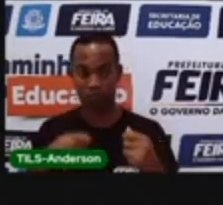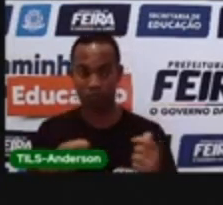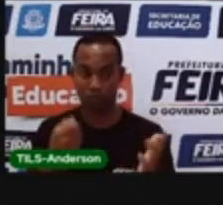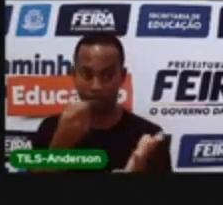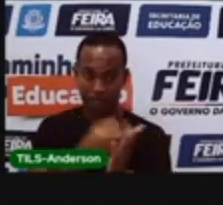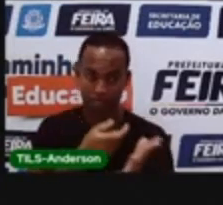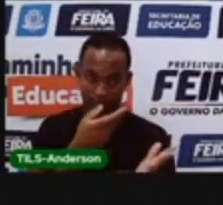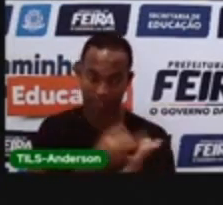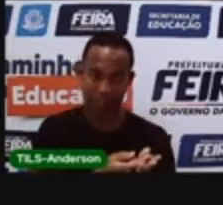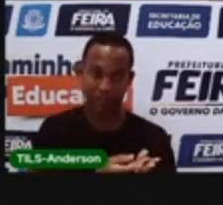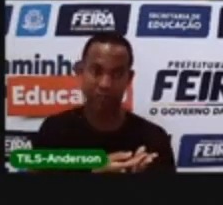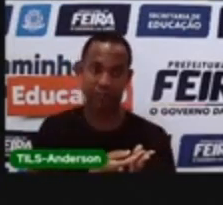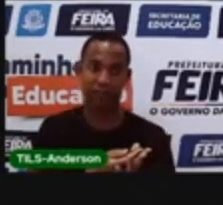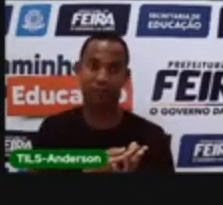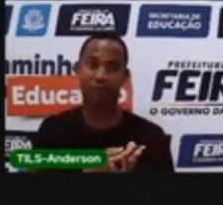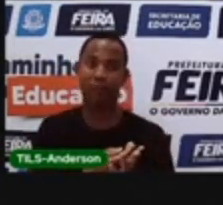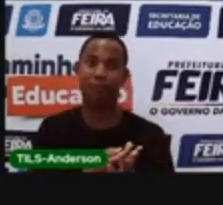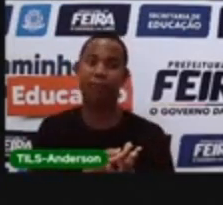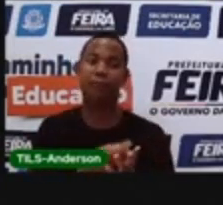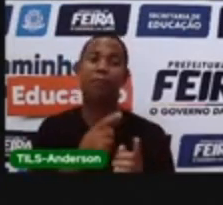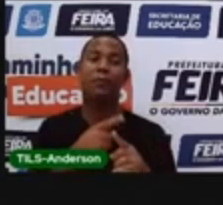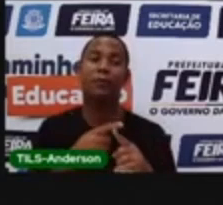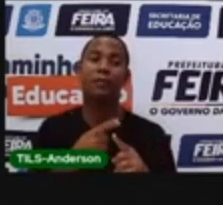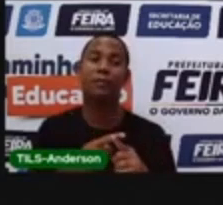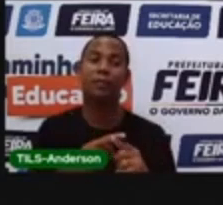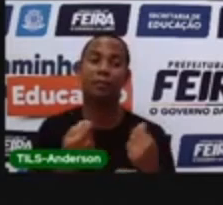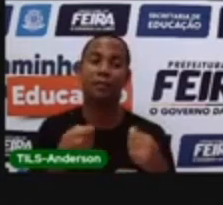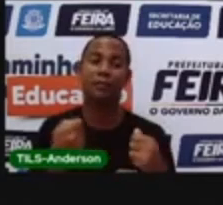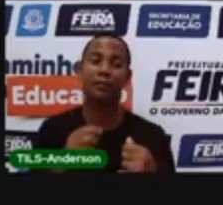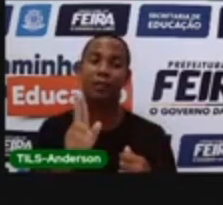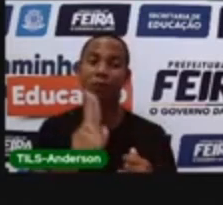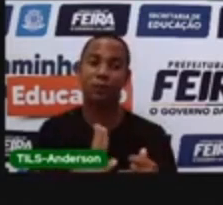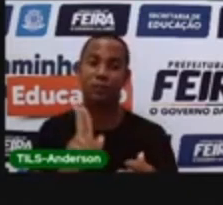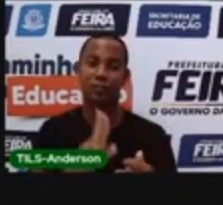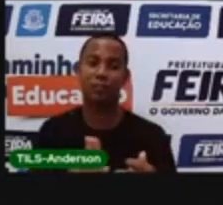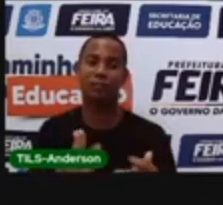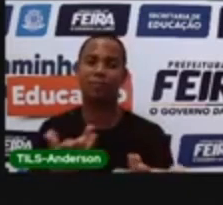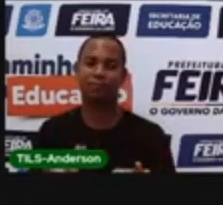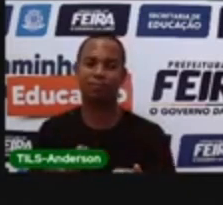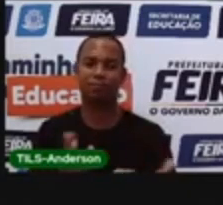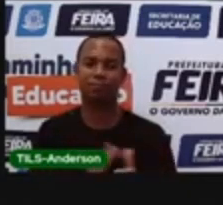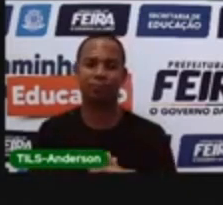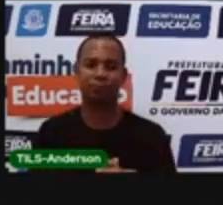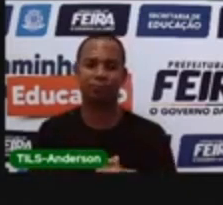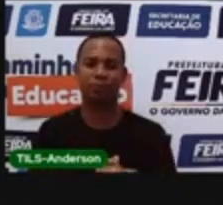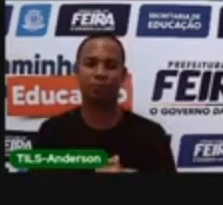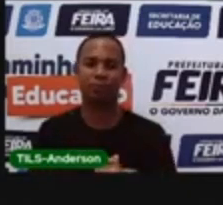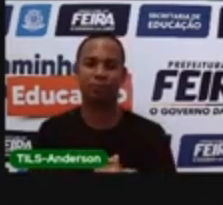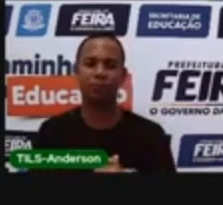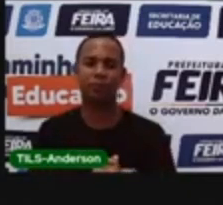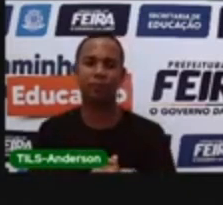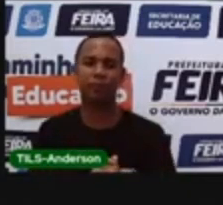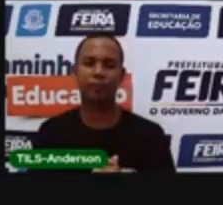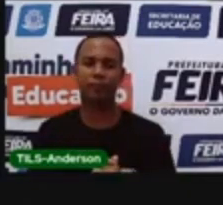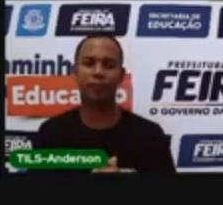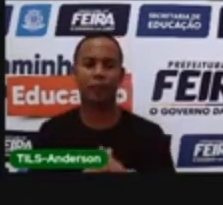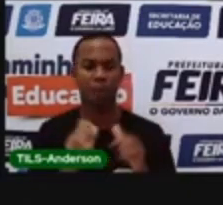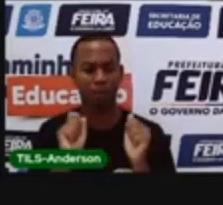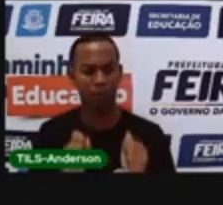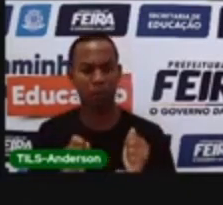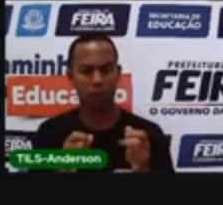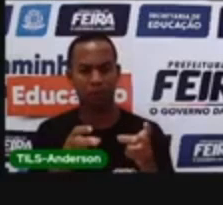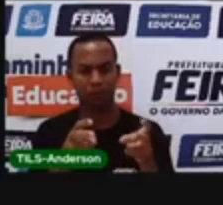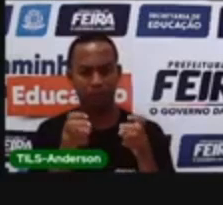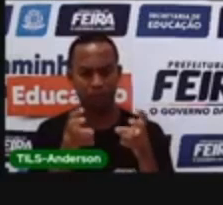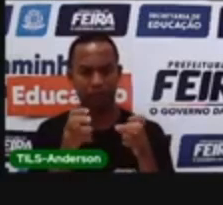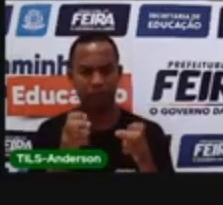todos possam que usufruir e ter direito. Bom, podemos